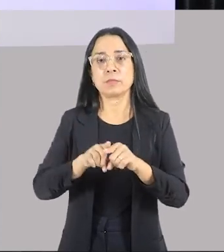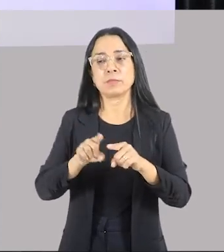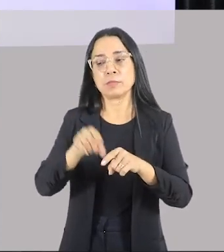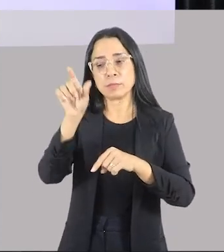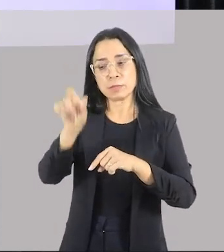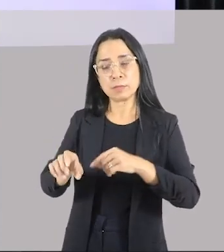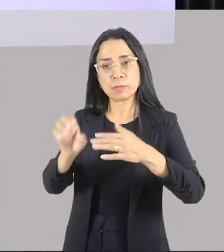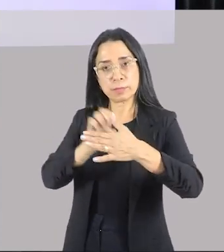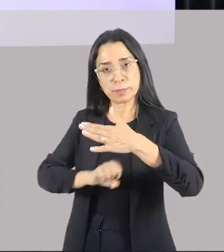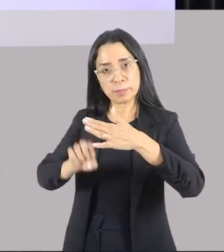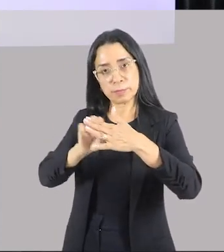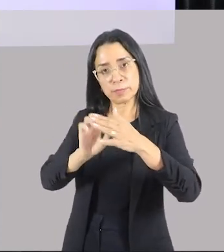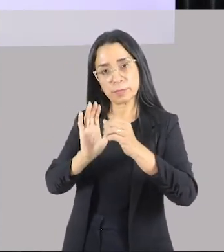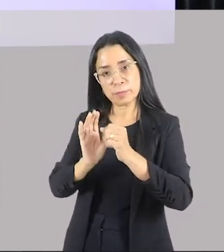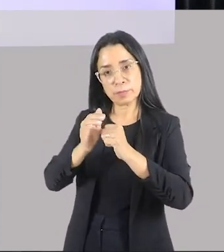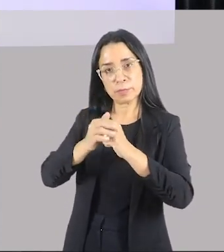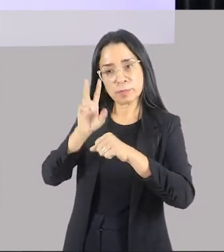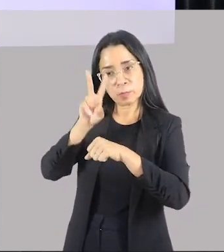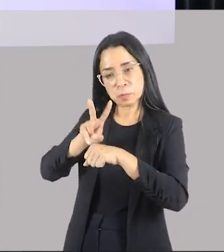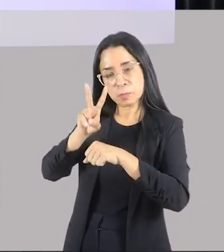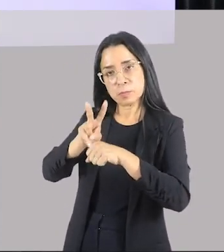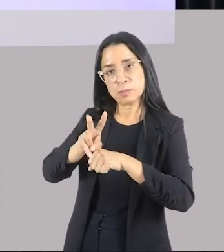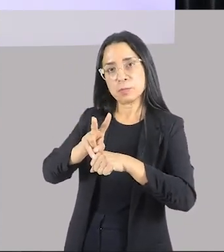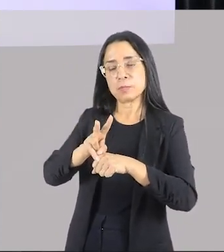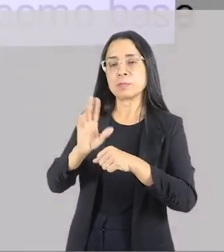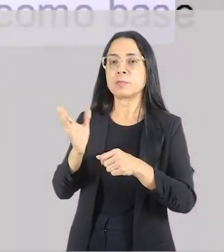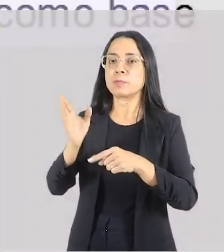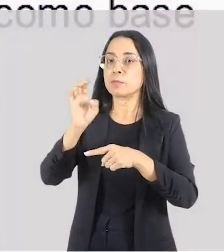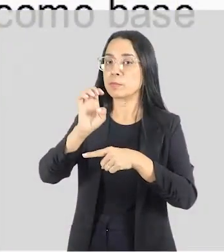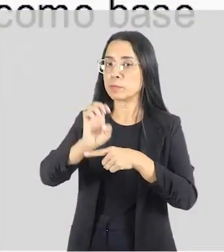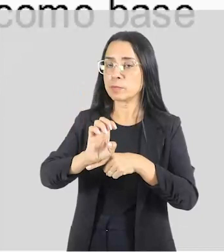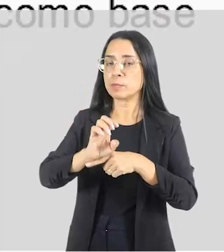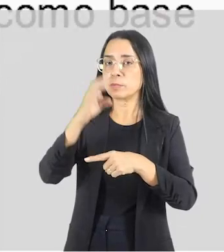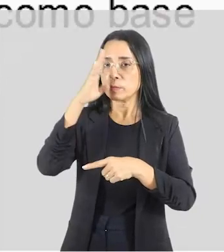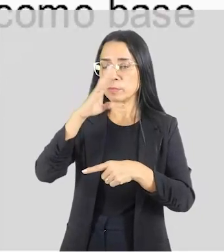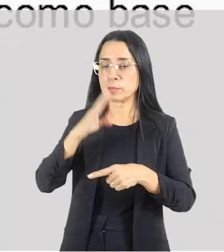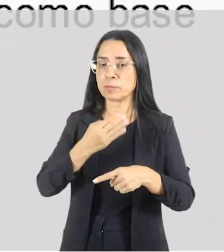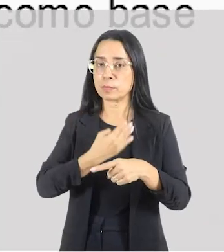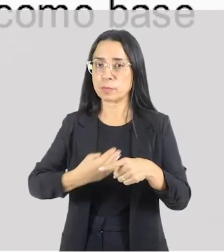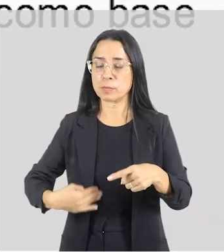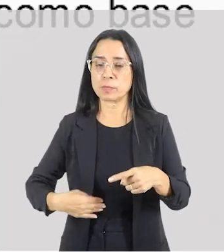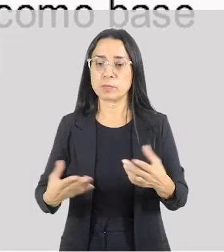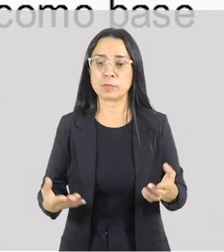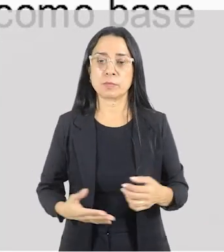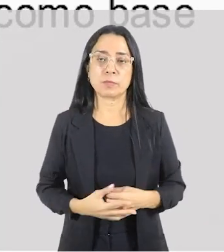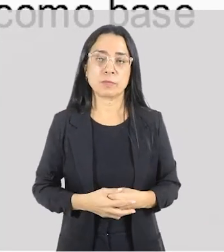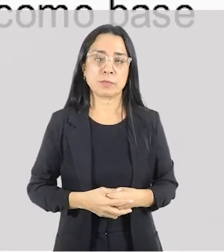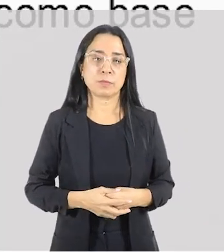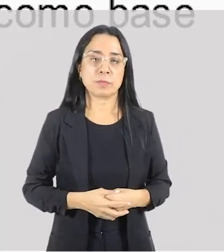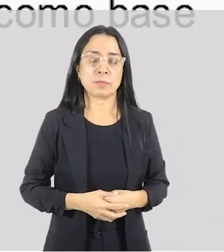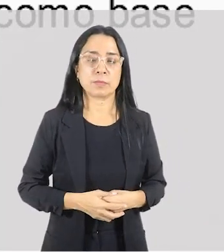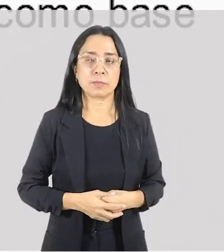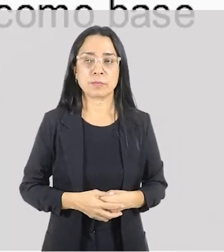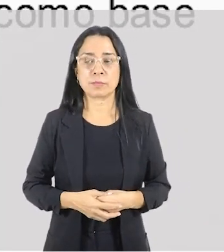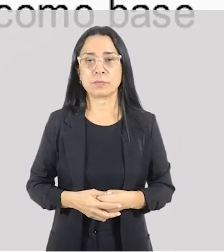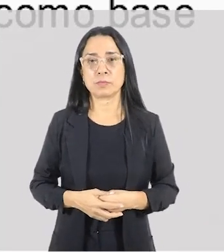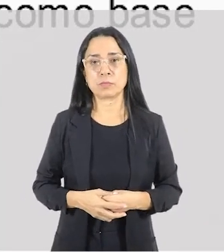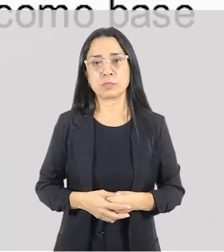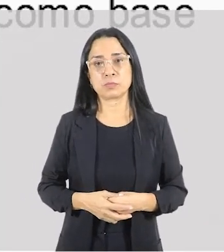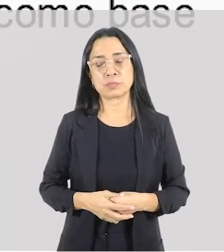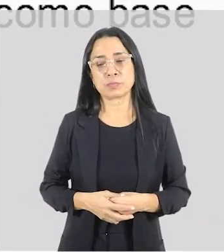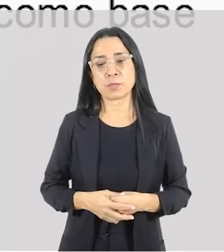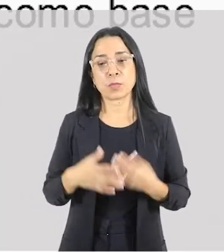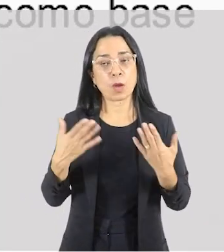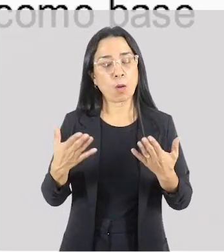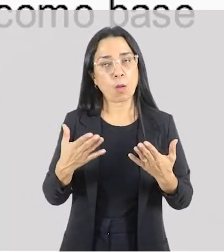esse Estado brasileiro, esse Estado republicano oligarca. Bom, então, mesmo em um momento de crescimento, né, que é exatamente quando